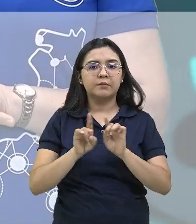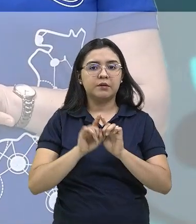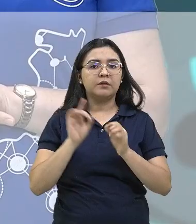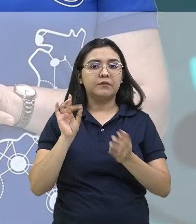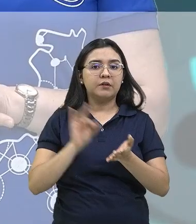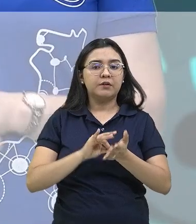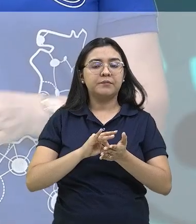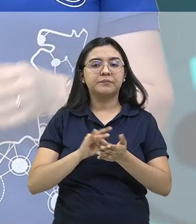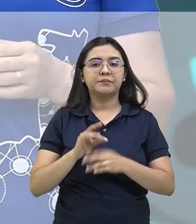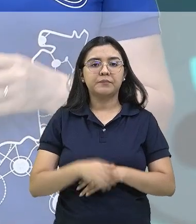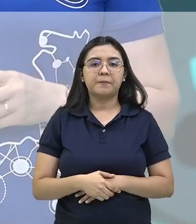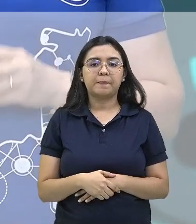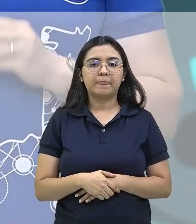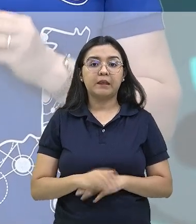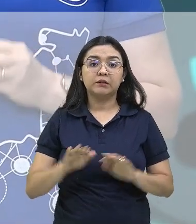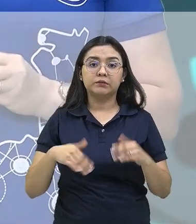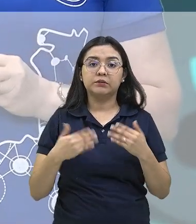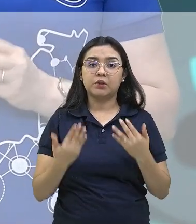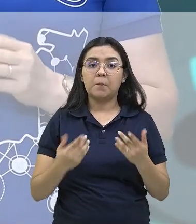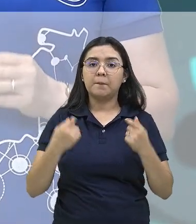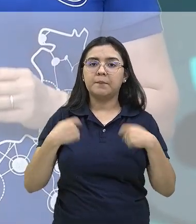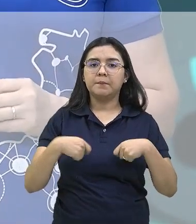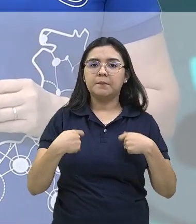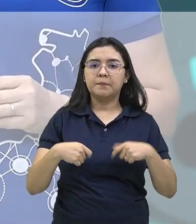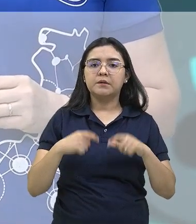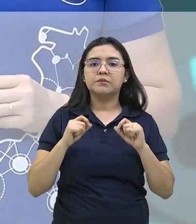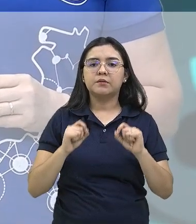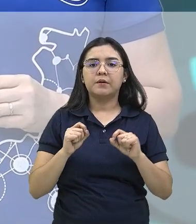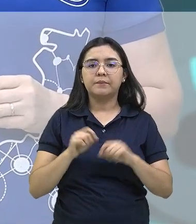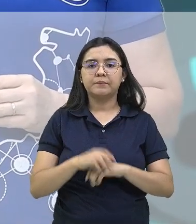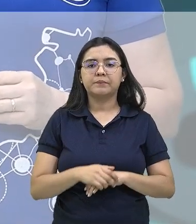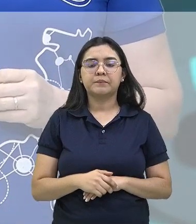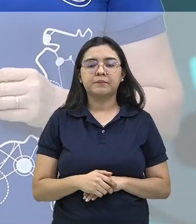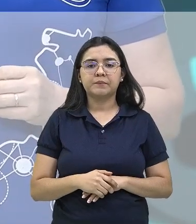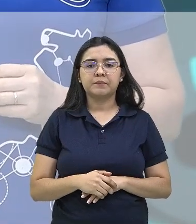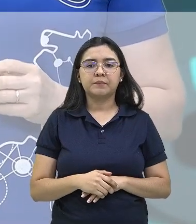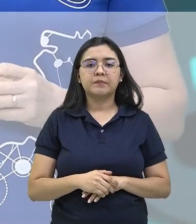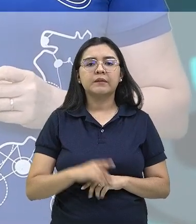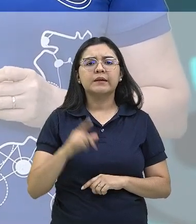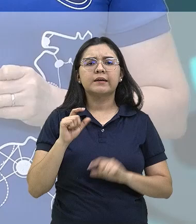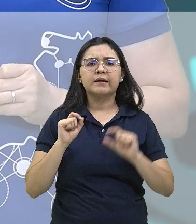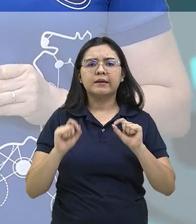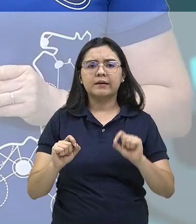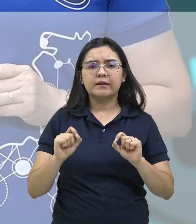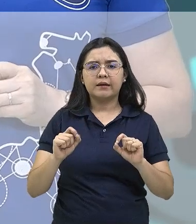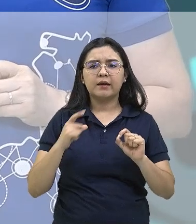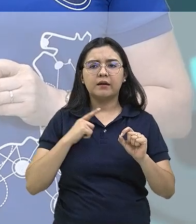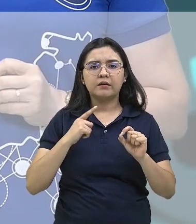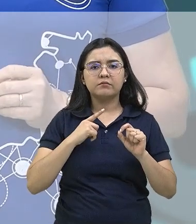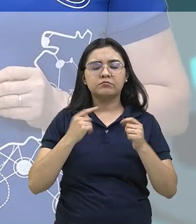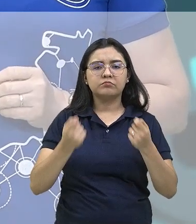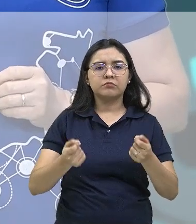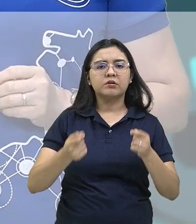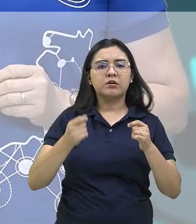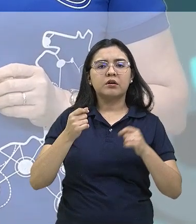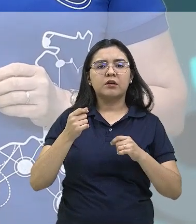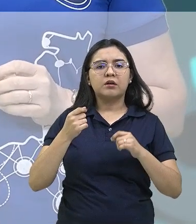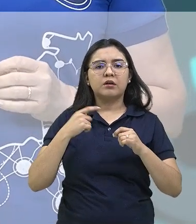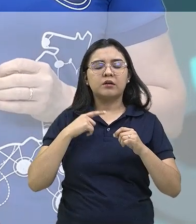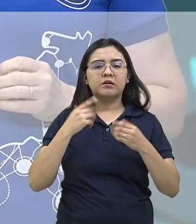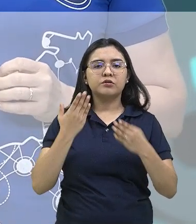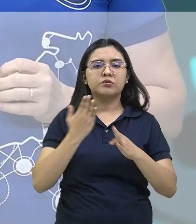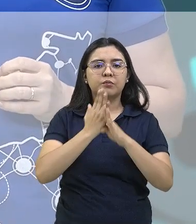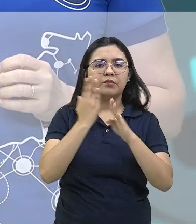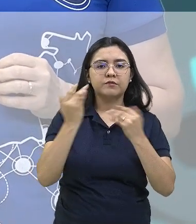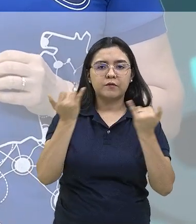realidade. Então, precisa se colocar quem disse aquela informação, de onde foi tirado,